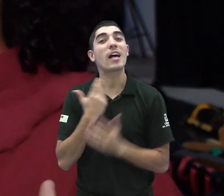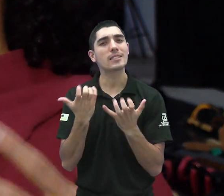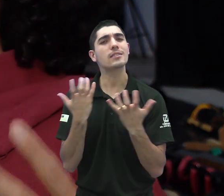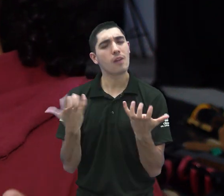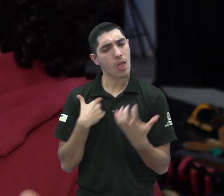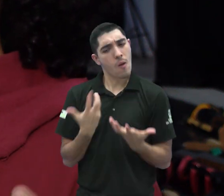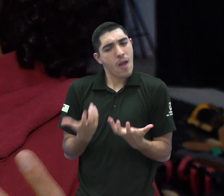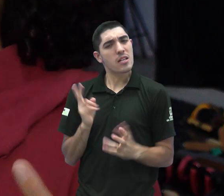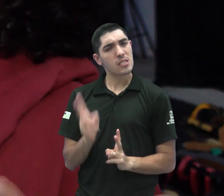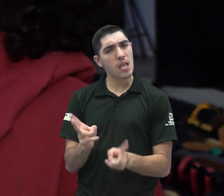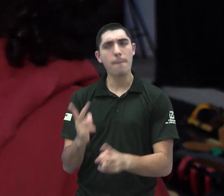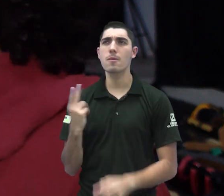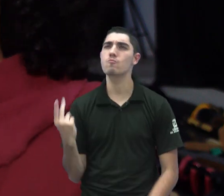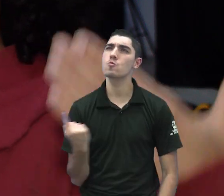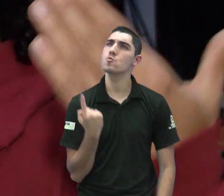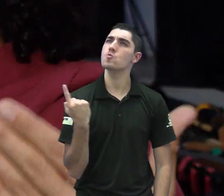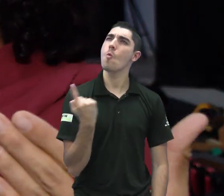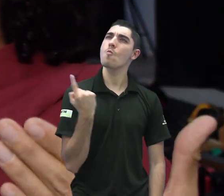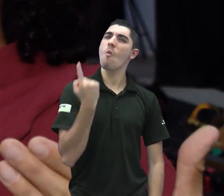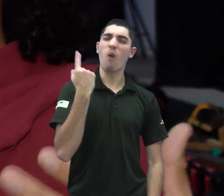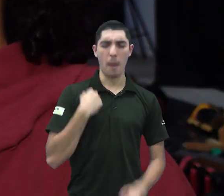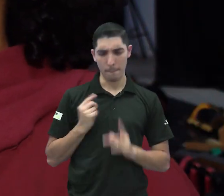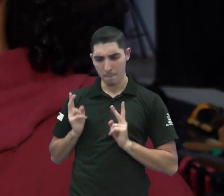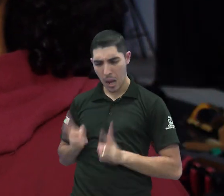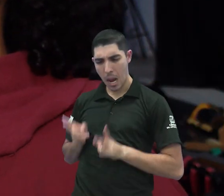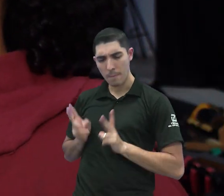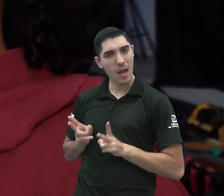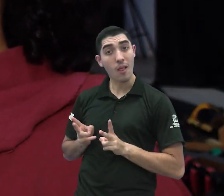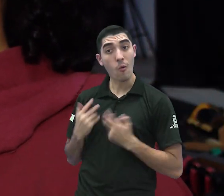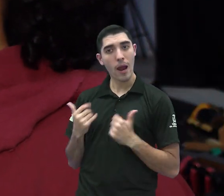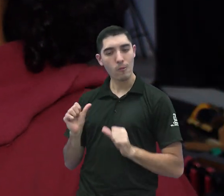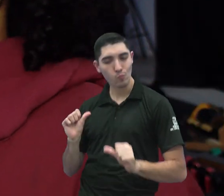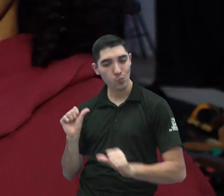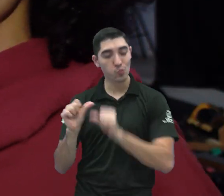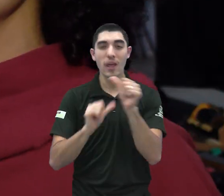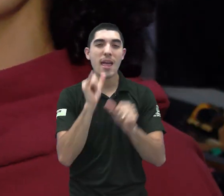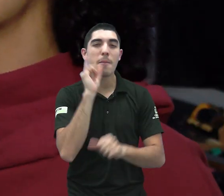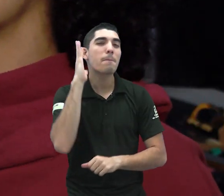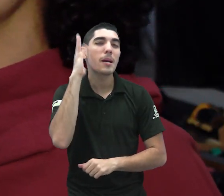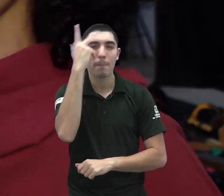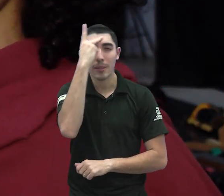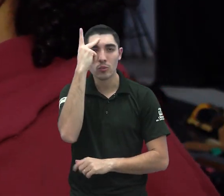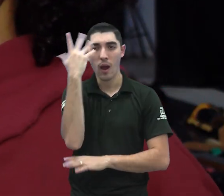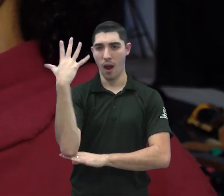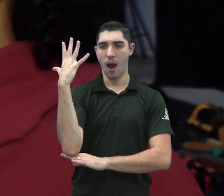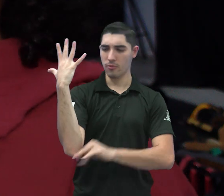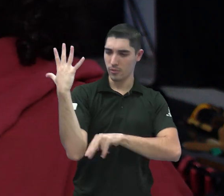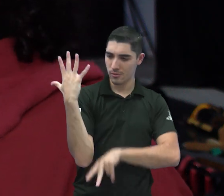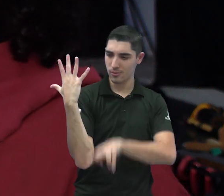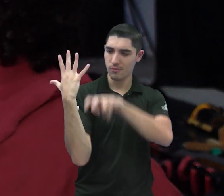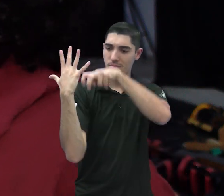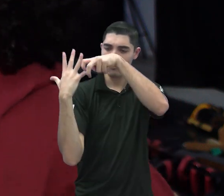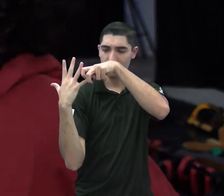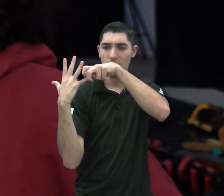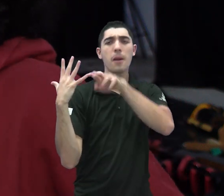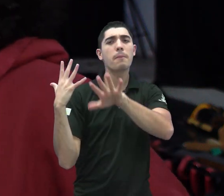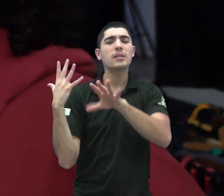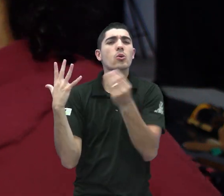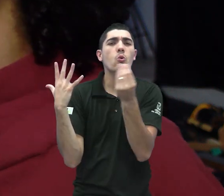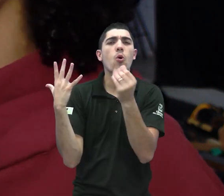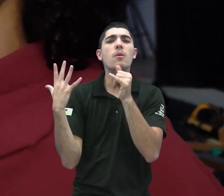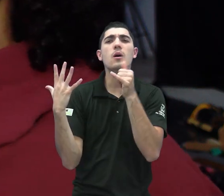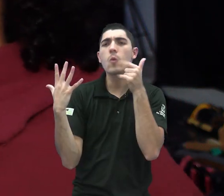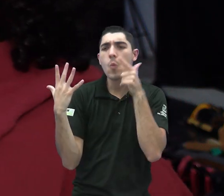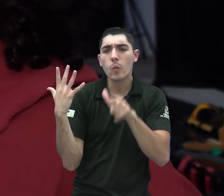gente não se conforma, a gente sempre quer mais, né? E então a gente fica imaginando que a pessoa subiu numa árvore e pensou como é que foi para andar, aí foi criando